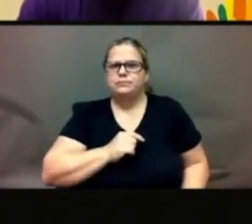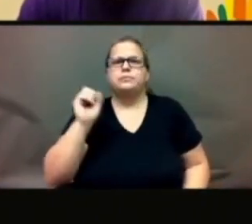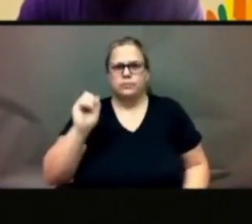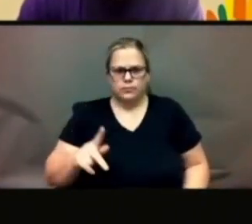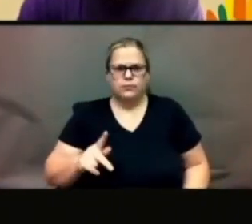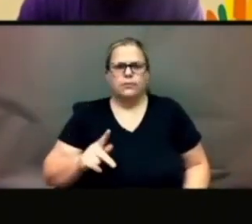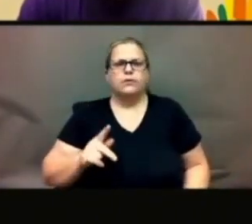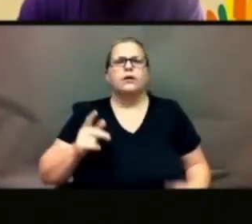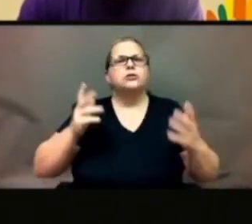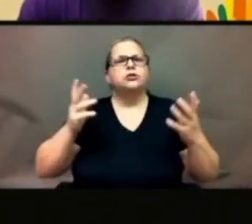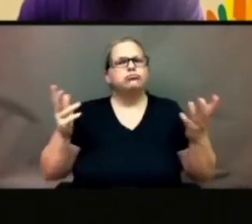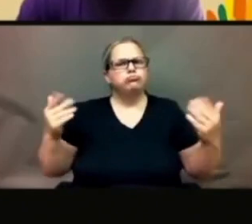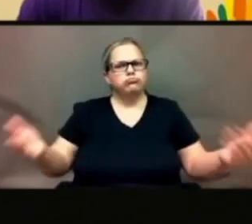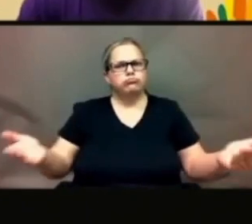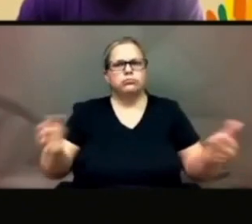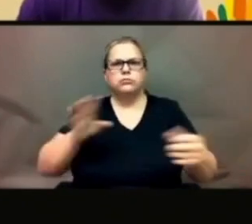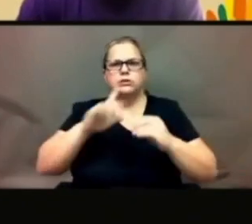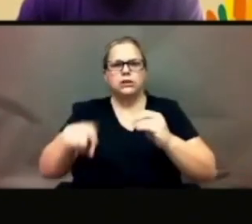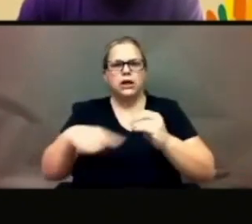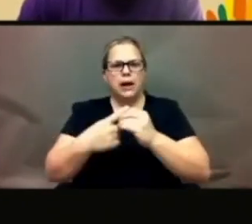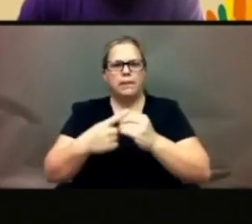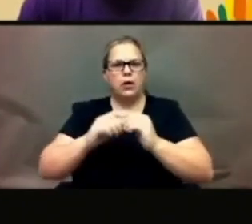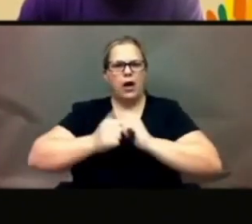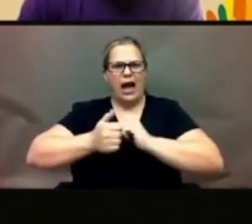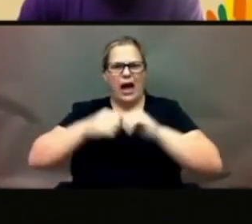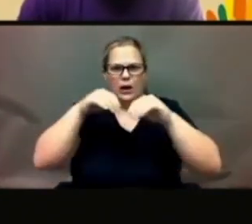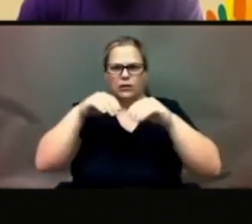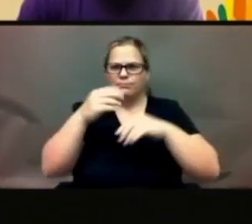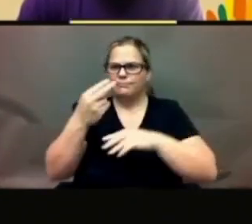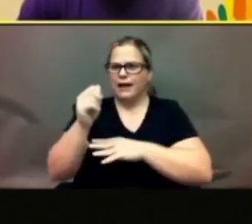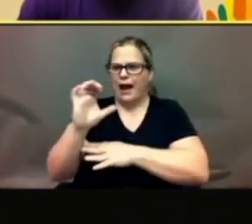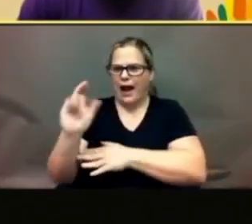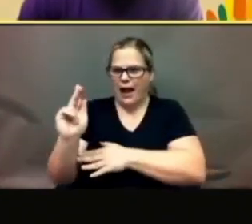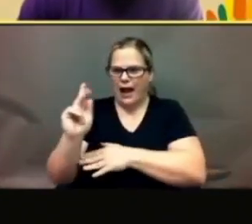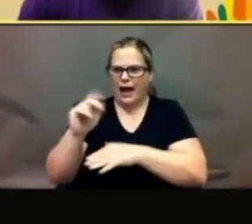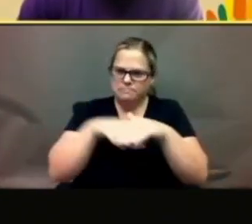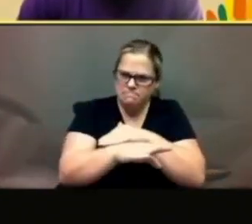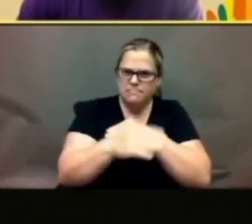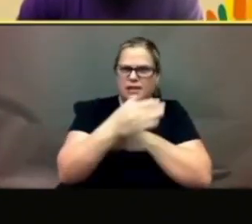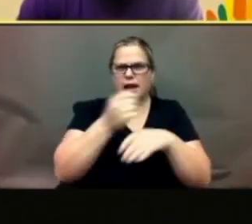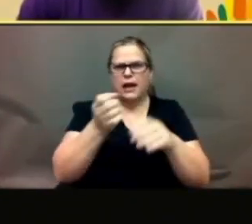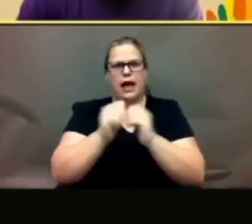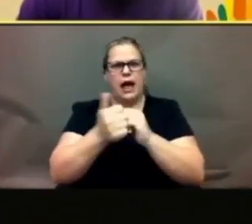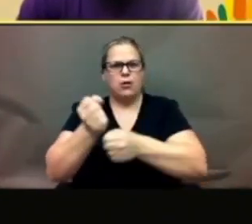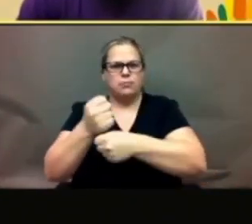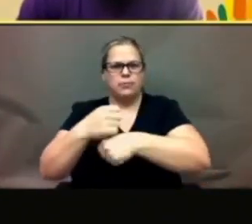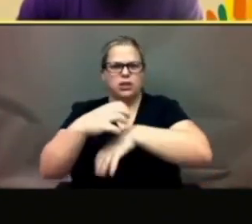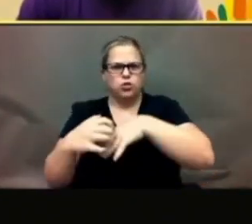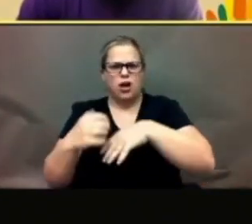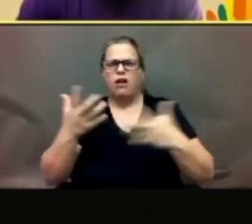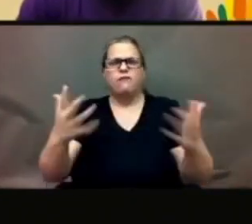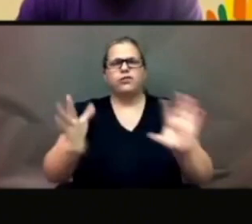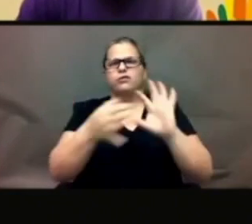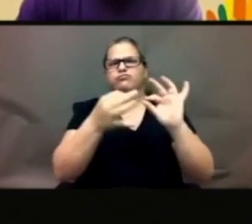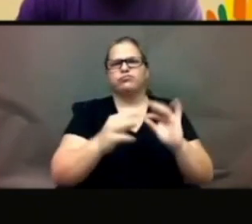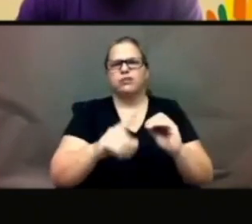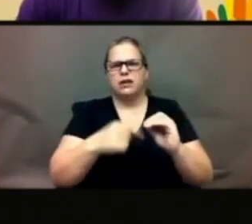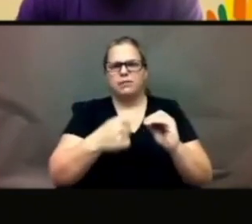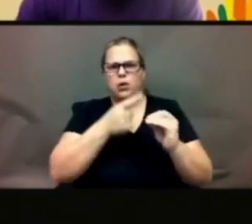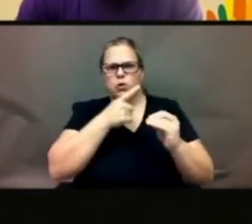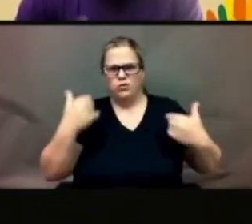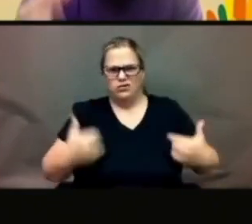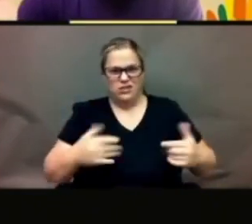Bom, vamos então falar sobre aplicativos de hacking, Makemake e Scratch.